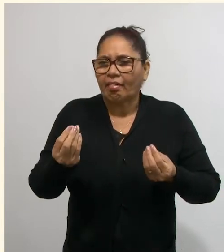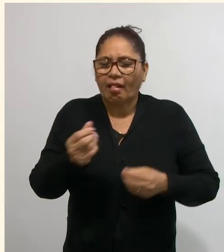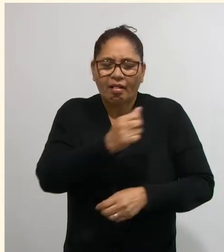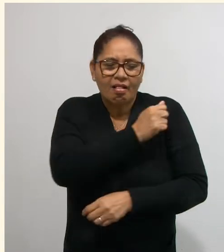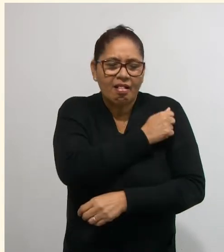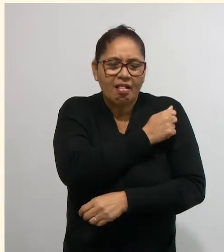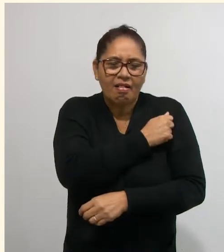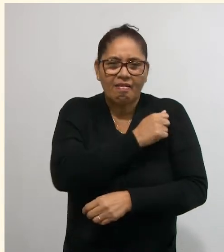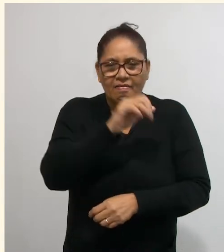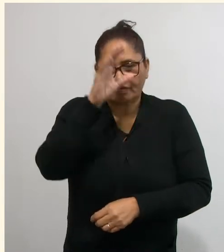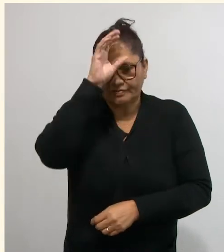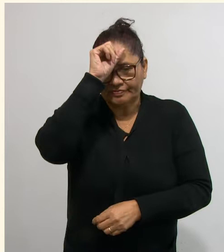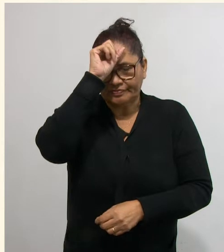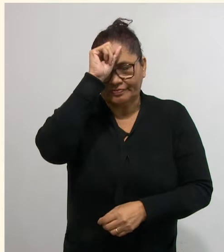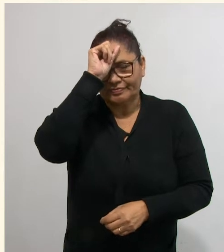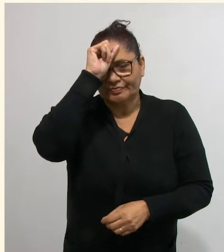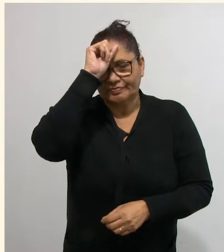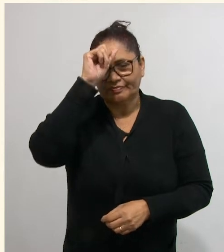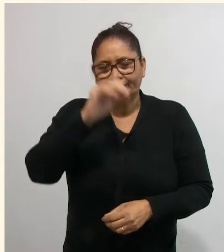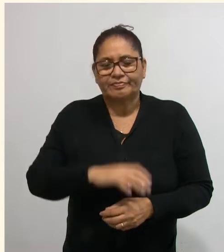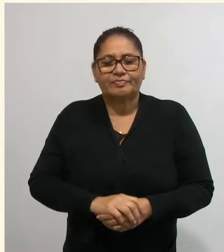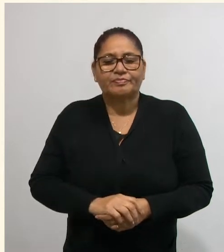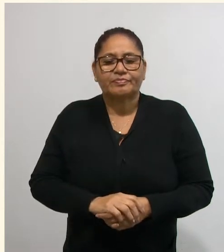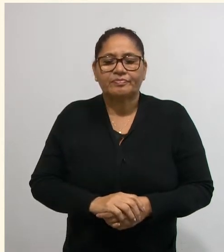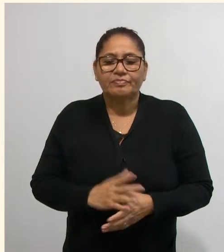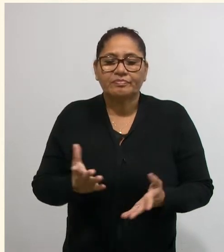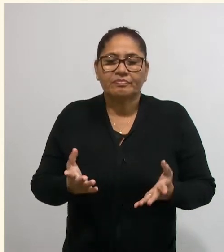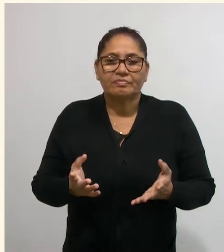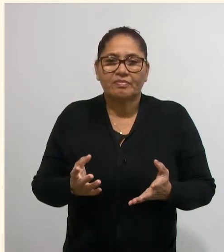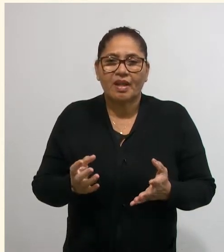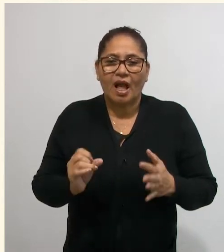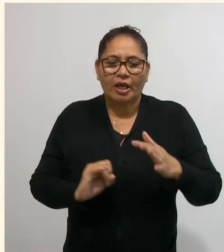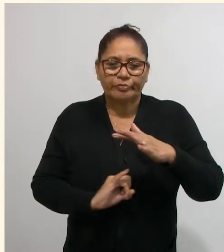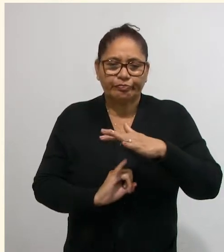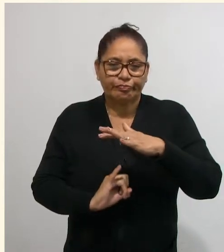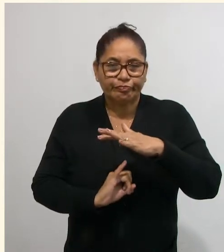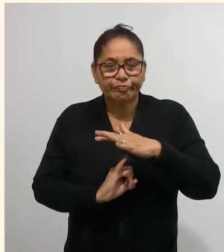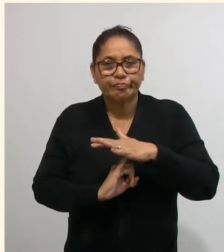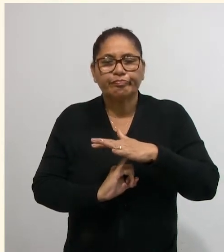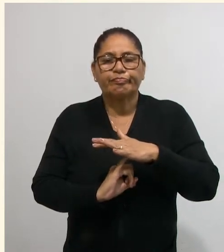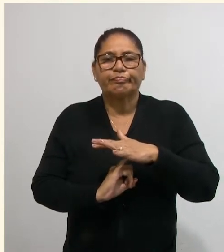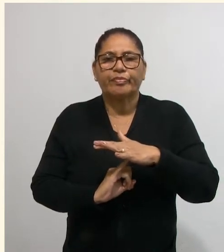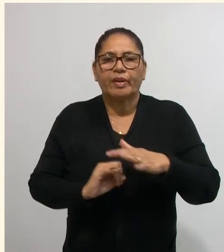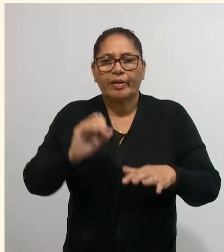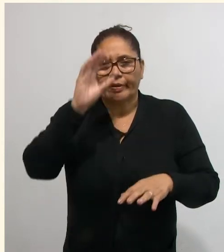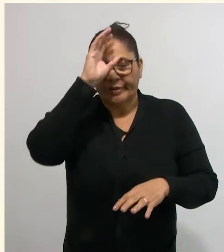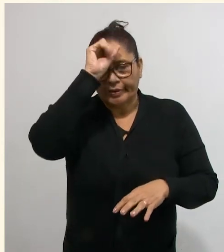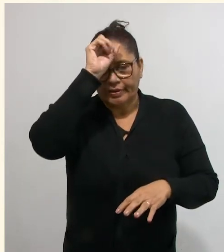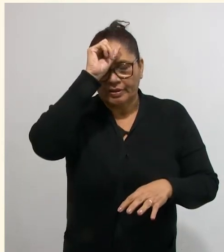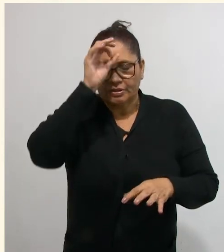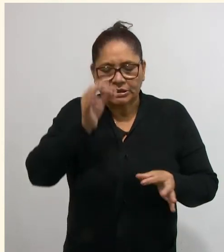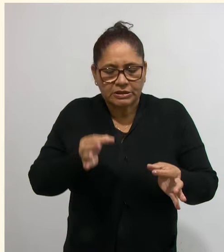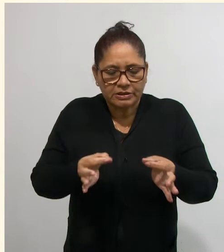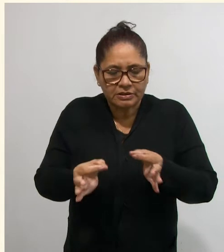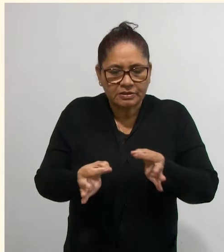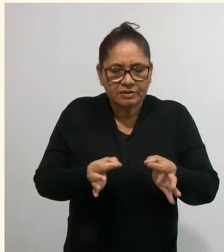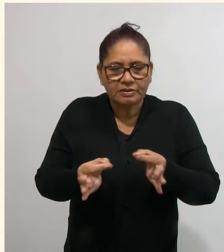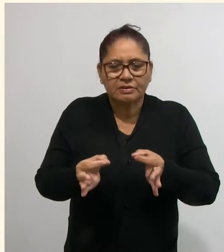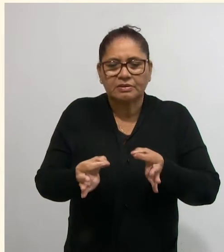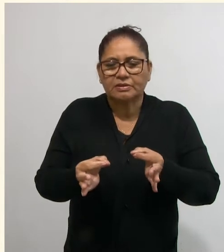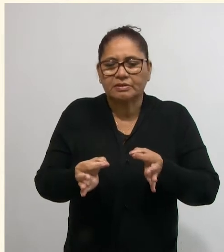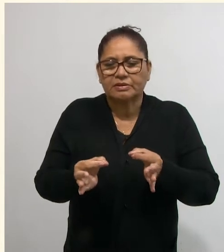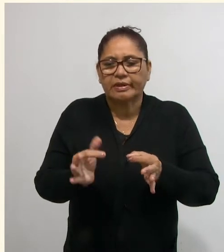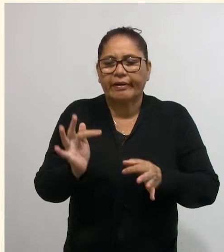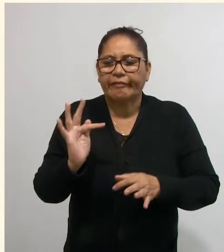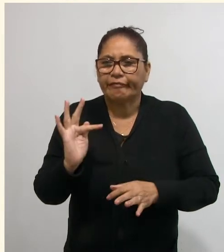Então, há a aprendizagem casual ou a informal e a aprendizagem organizada e